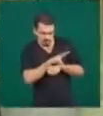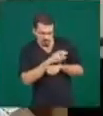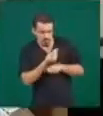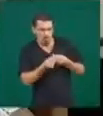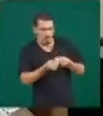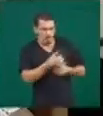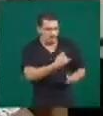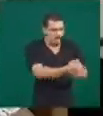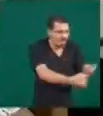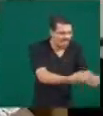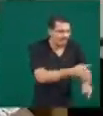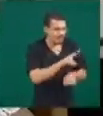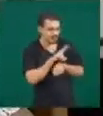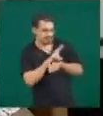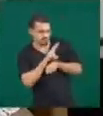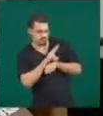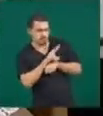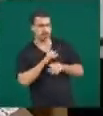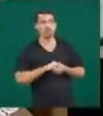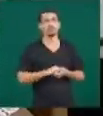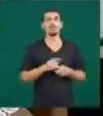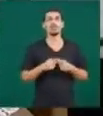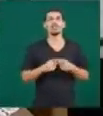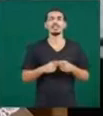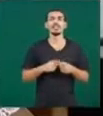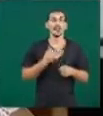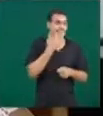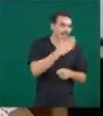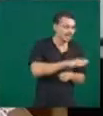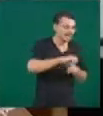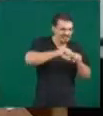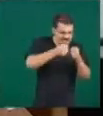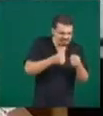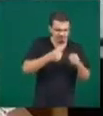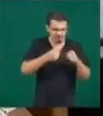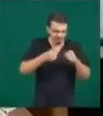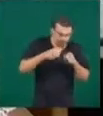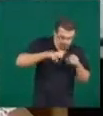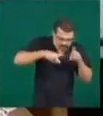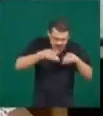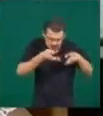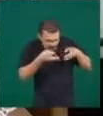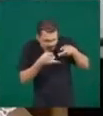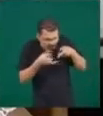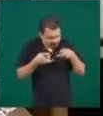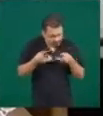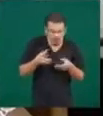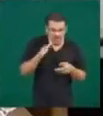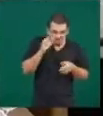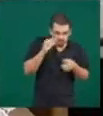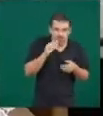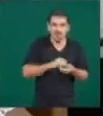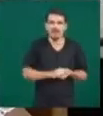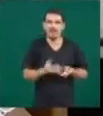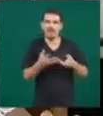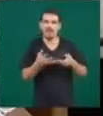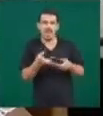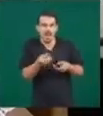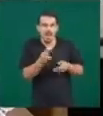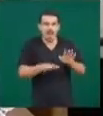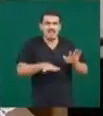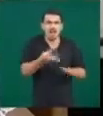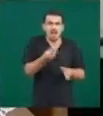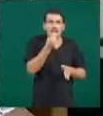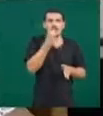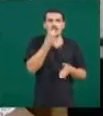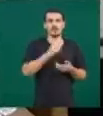brincadeiras. A criança quebra o brinquedo para ver o que, que tem dentro. Ela olha e acaba colocando na boca. E essa faixa etária